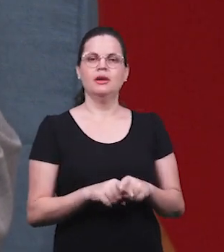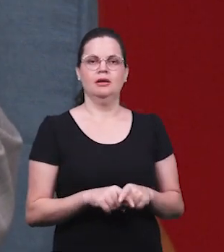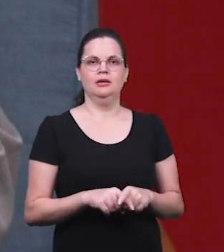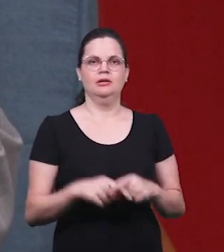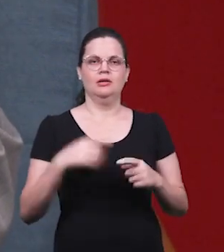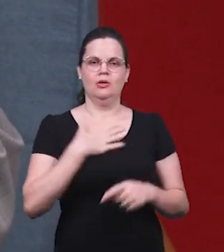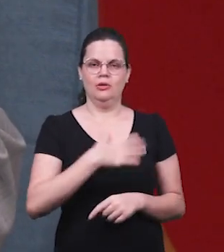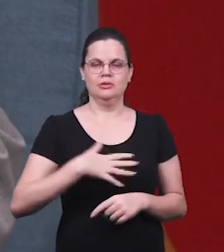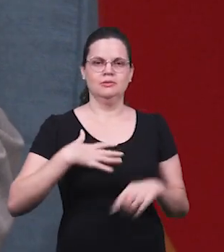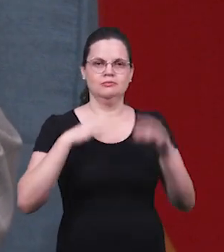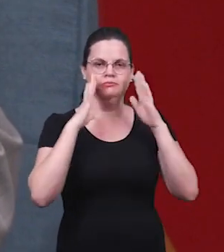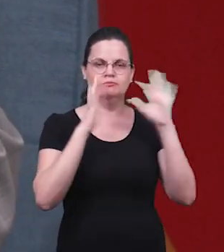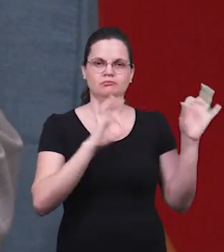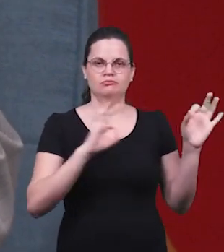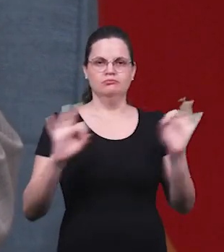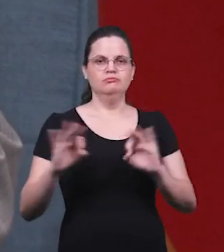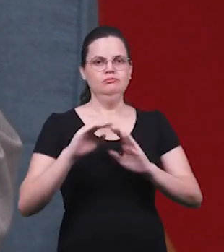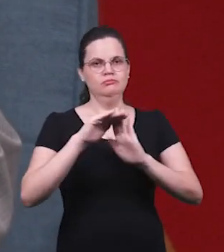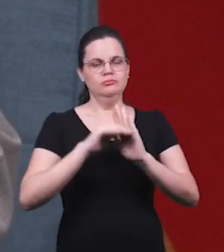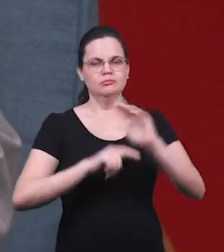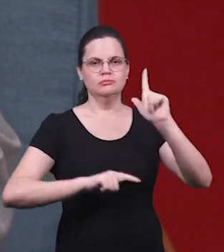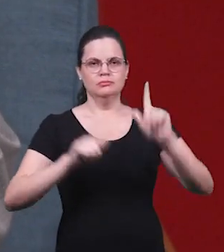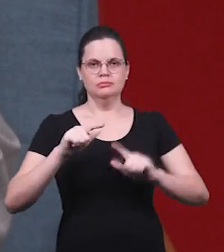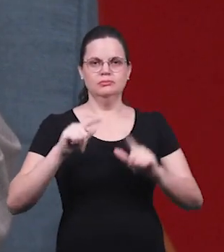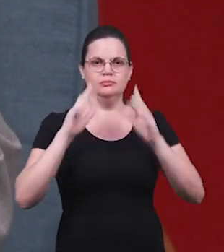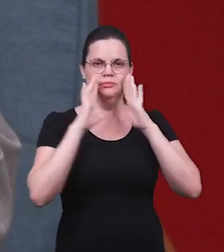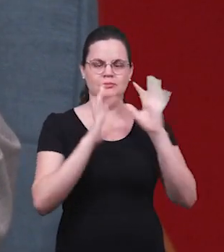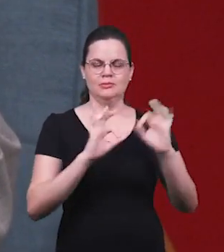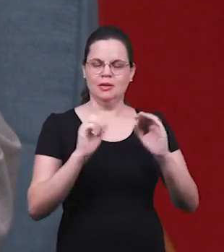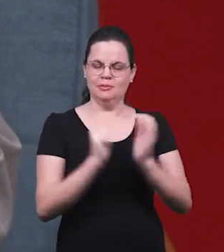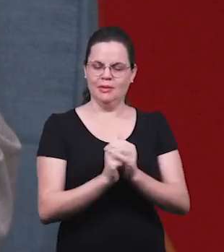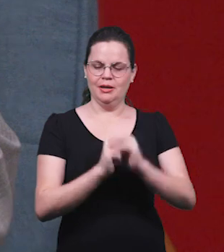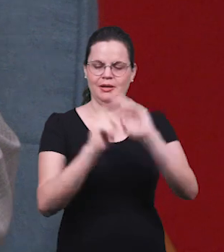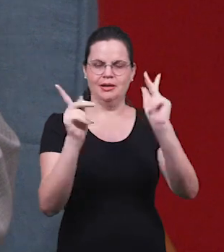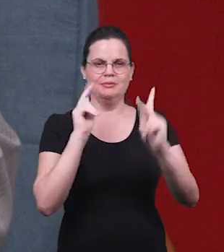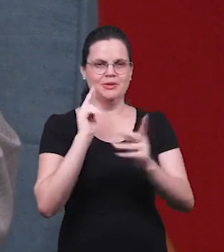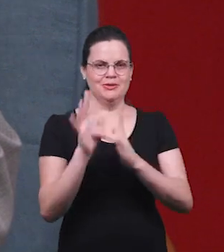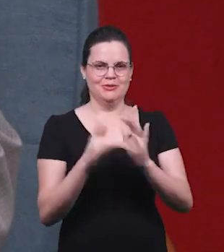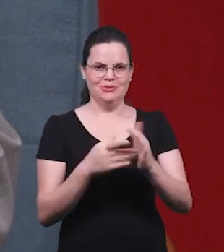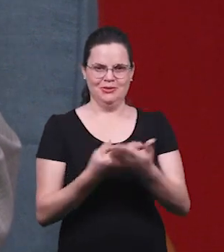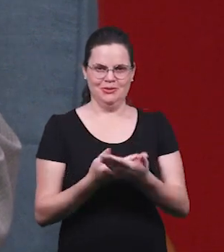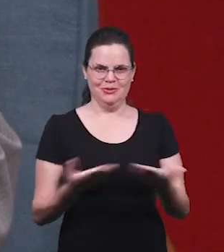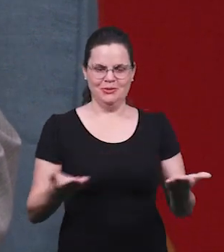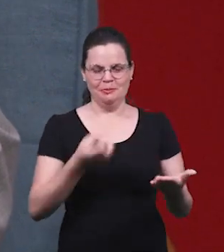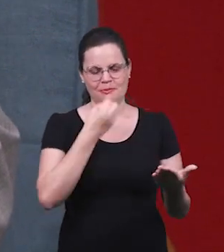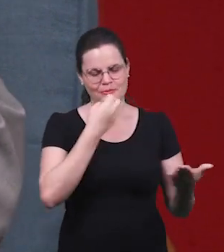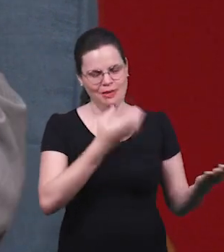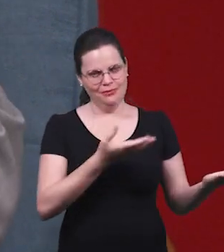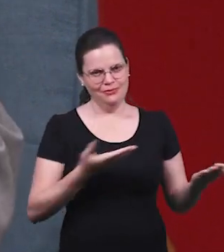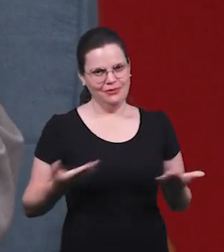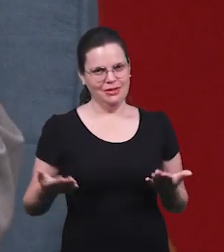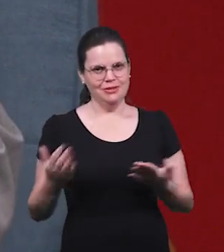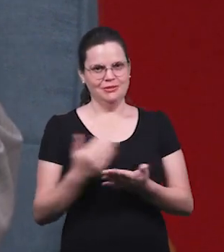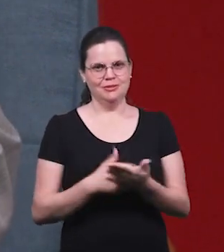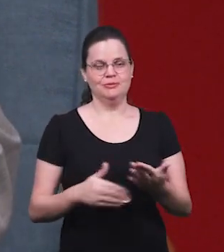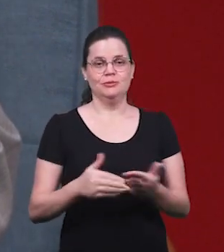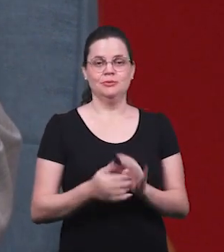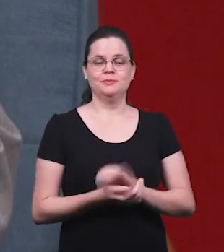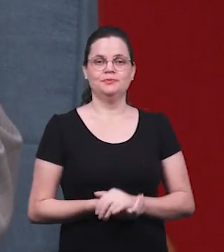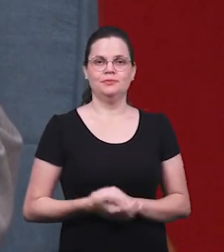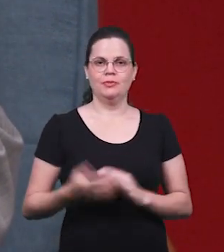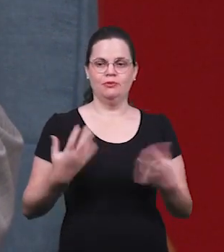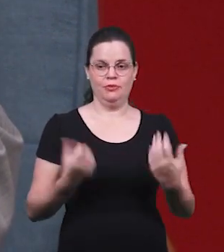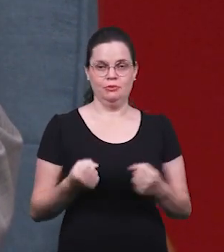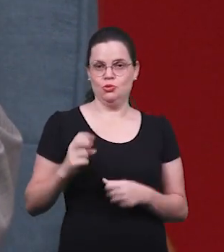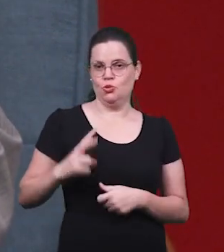pentecostais gostam dos nossos programas, assistem. Amém. A paz do Senhor a todos, sejam todos bem-vindos.